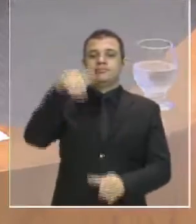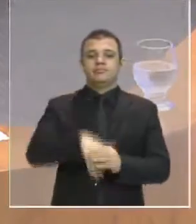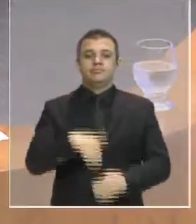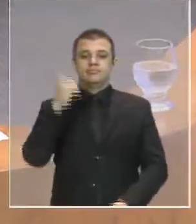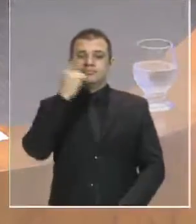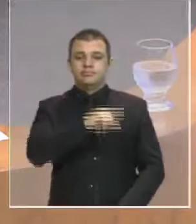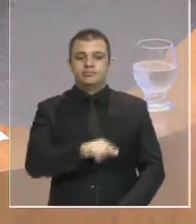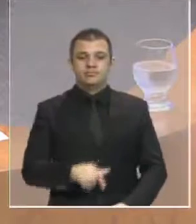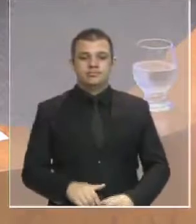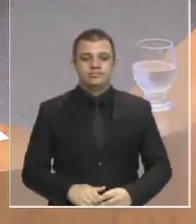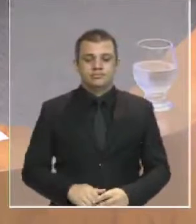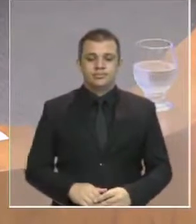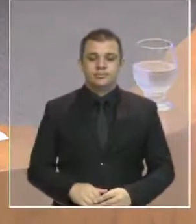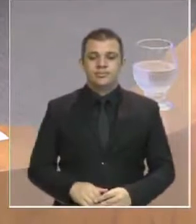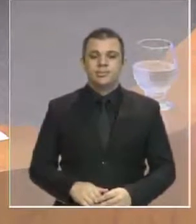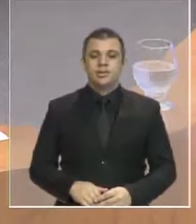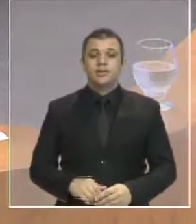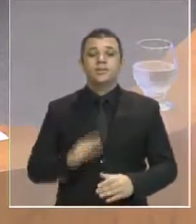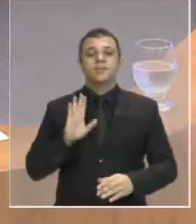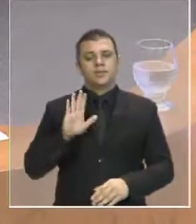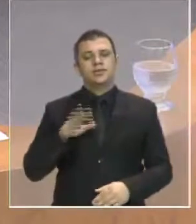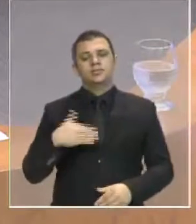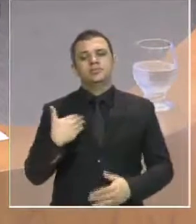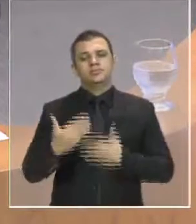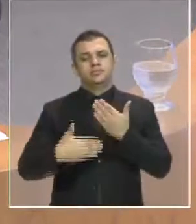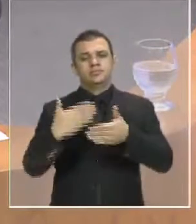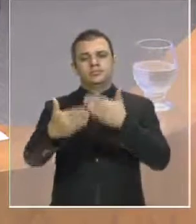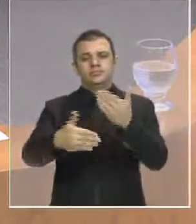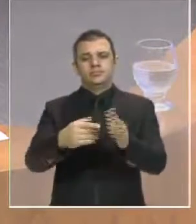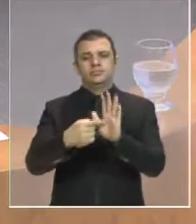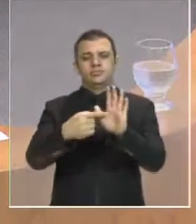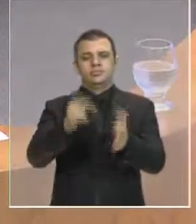factoides. Mas isso nós vamos desmontar ponto a ponto.